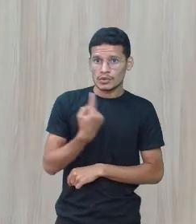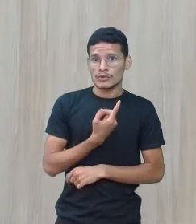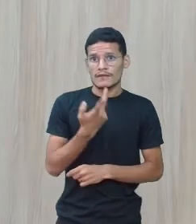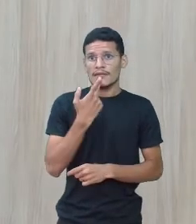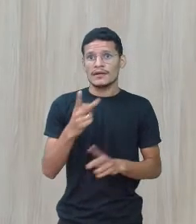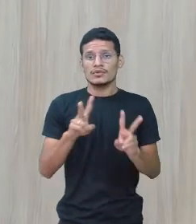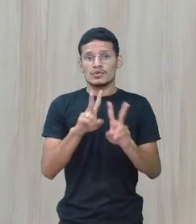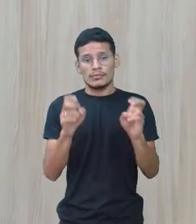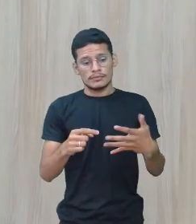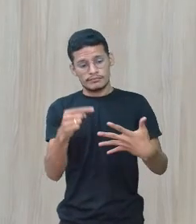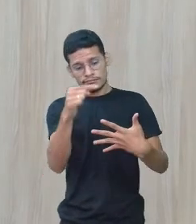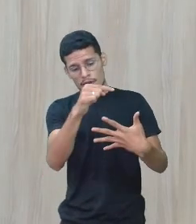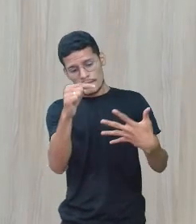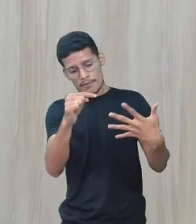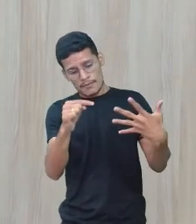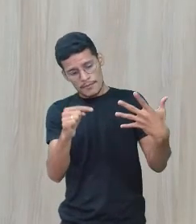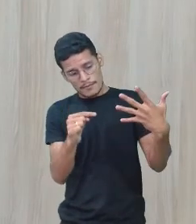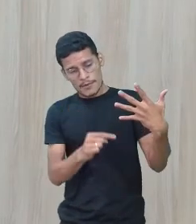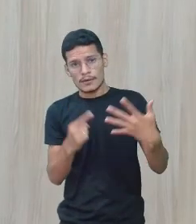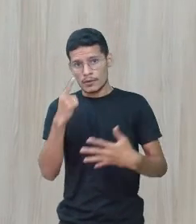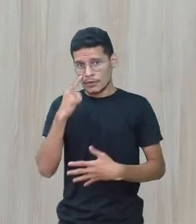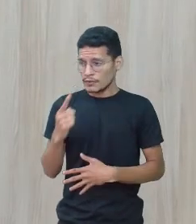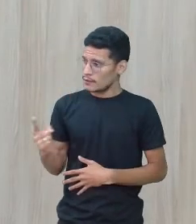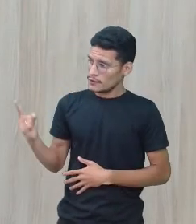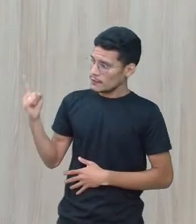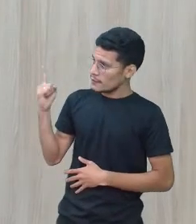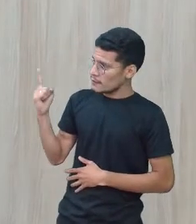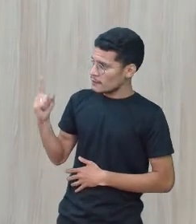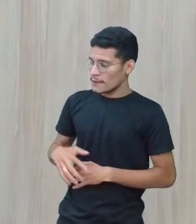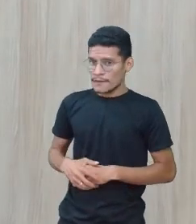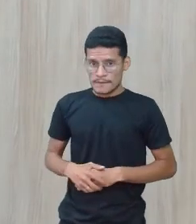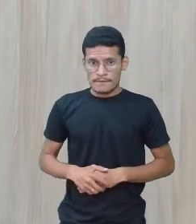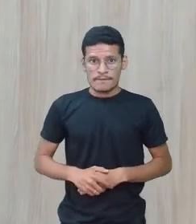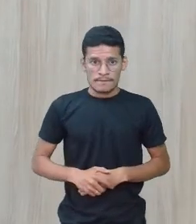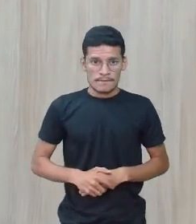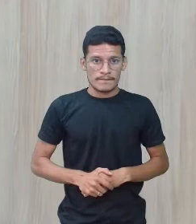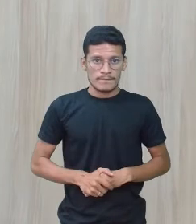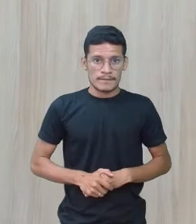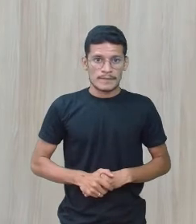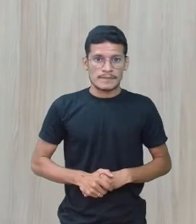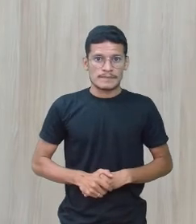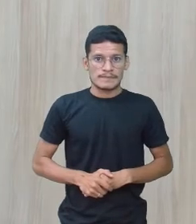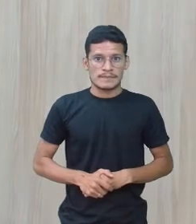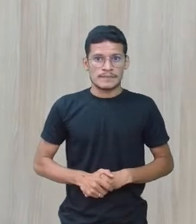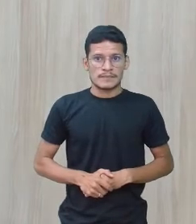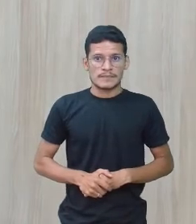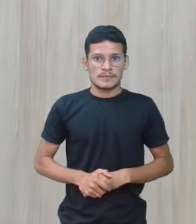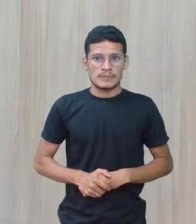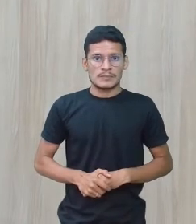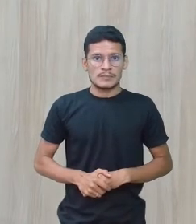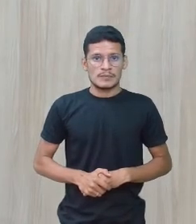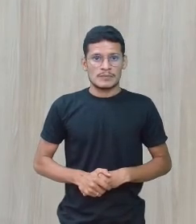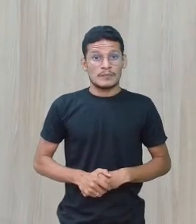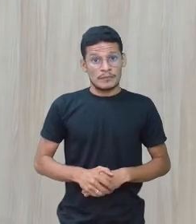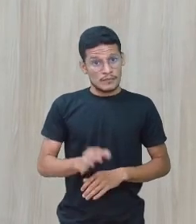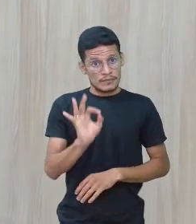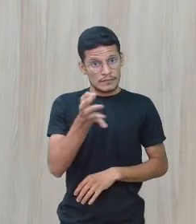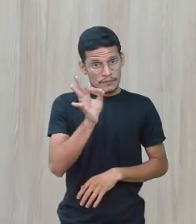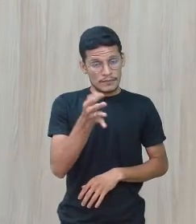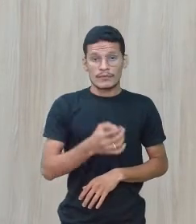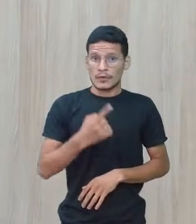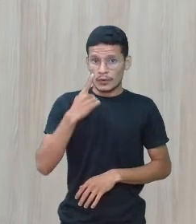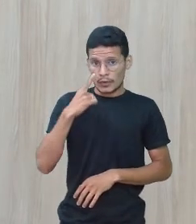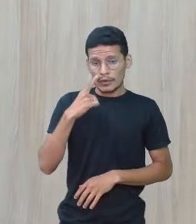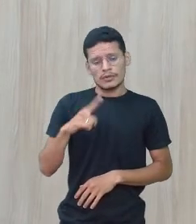as conjunções integrantes, condicionais, causais, comparativas e conformativas, tá certo? E